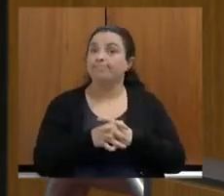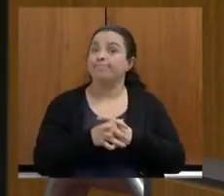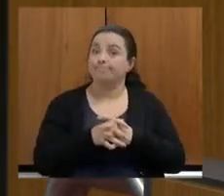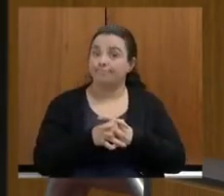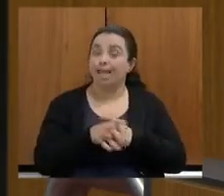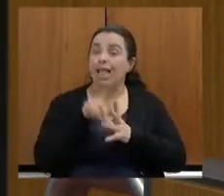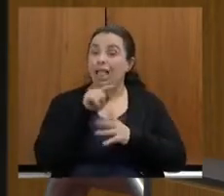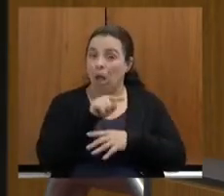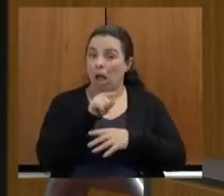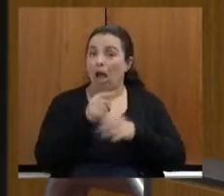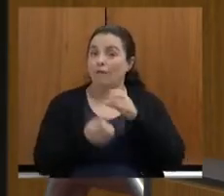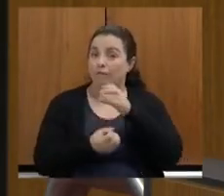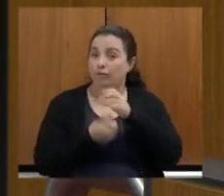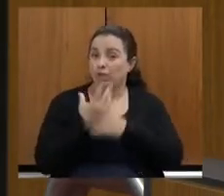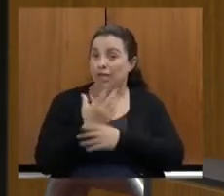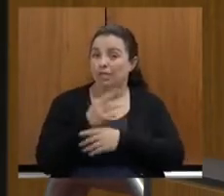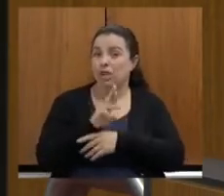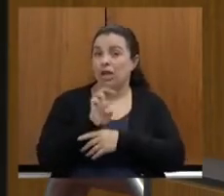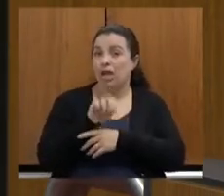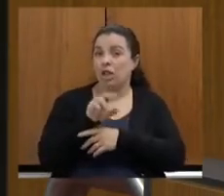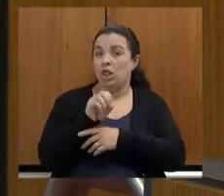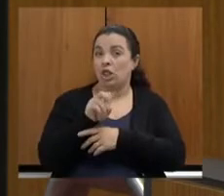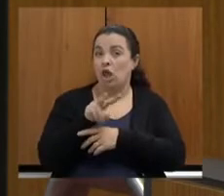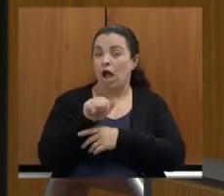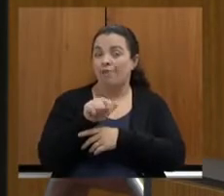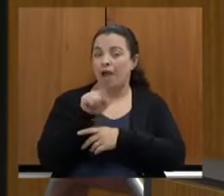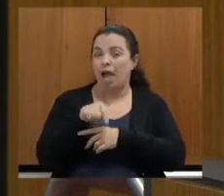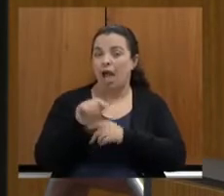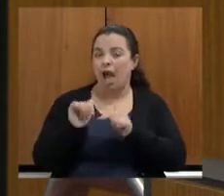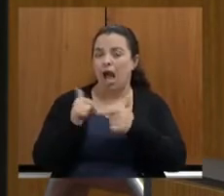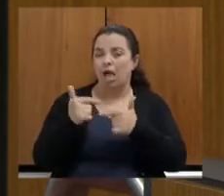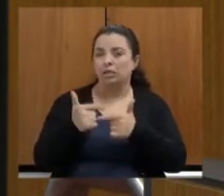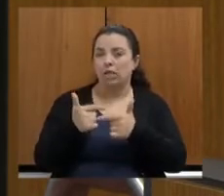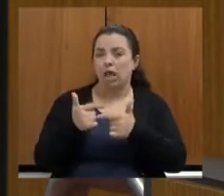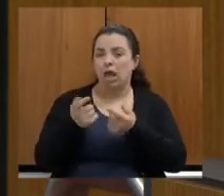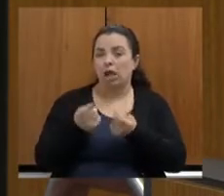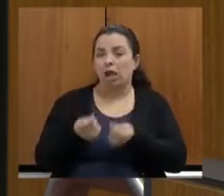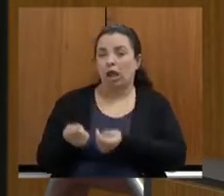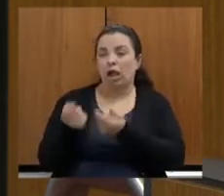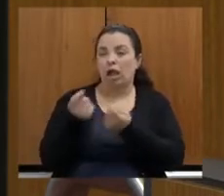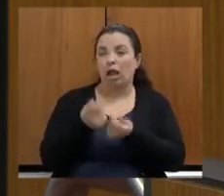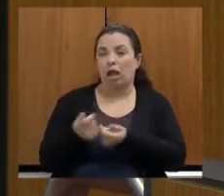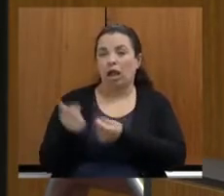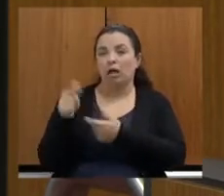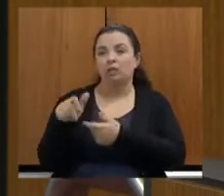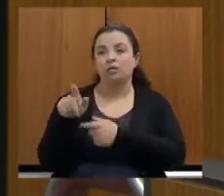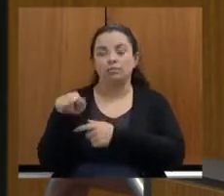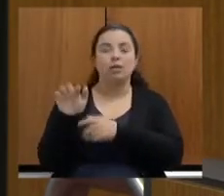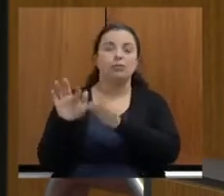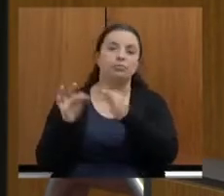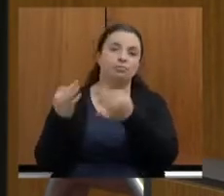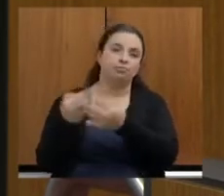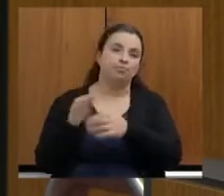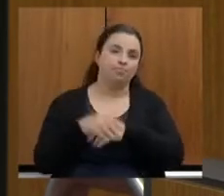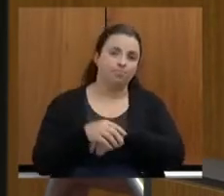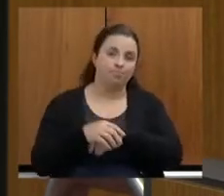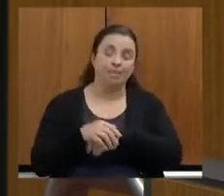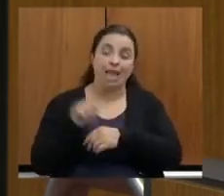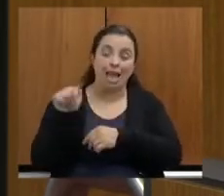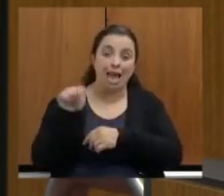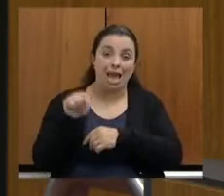agindo de forma muito suja sabe com as famílias porque são sete anos fora de casa né qual família